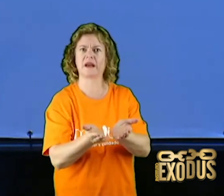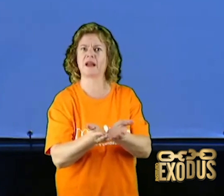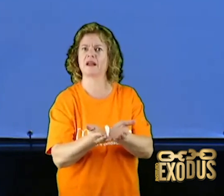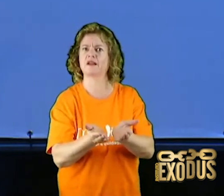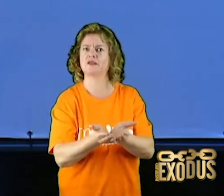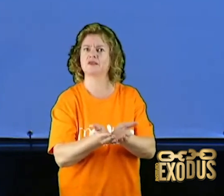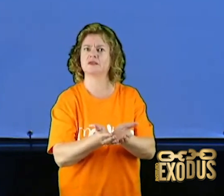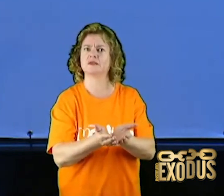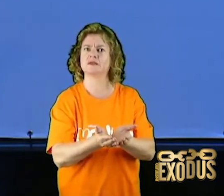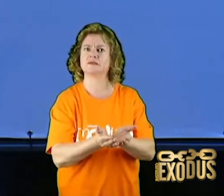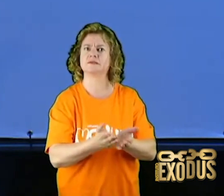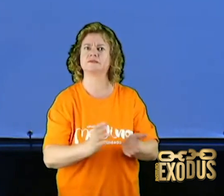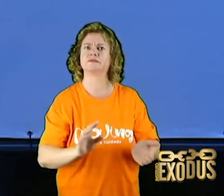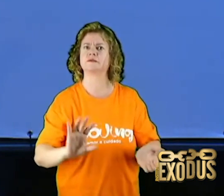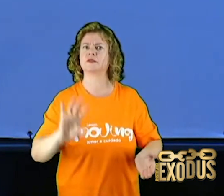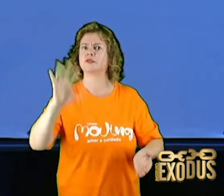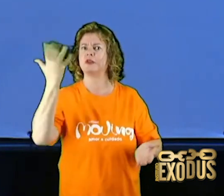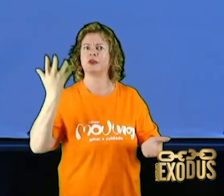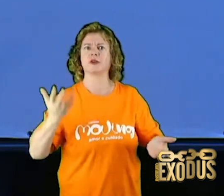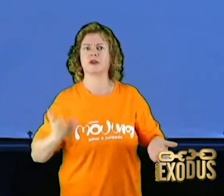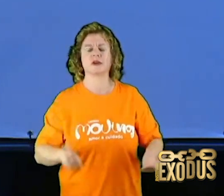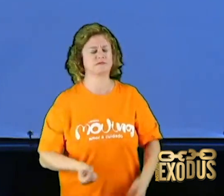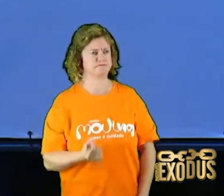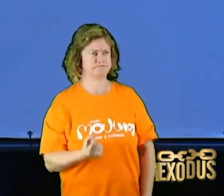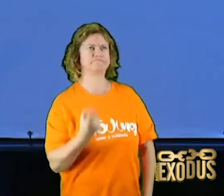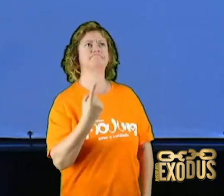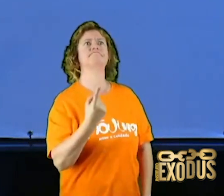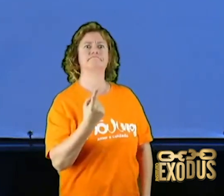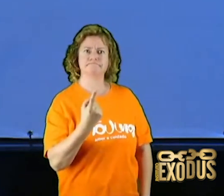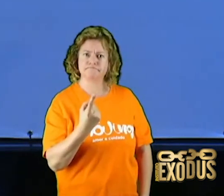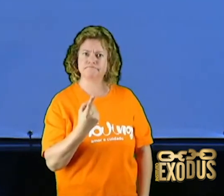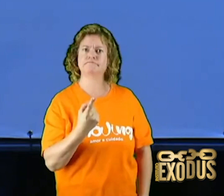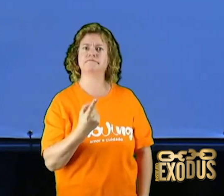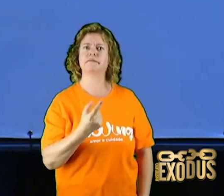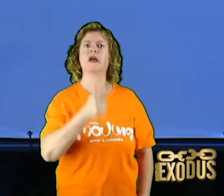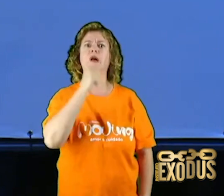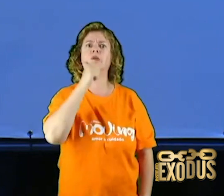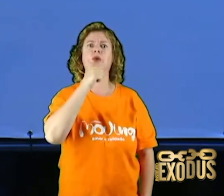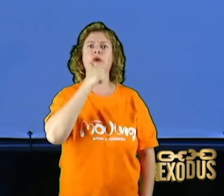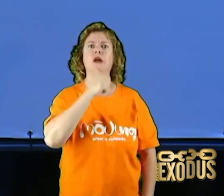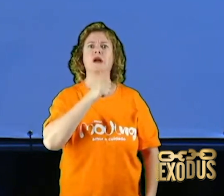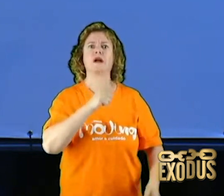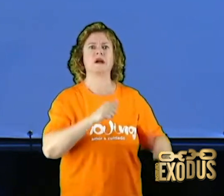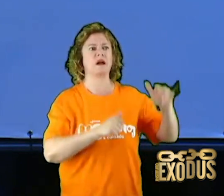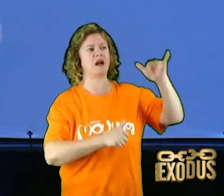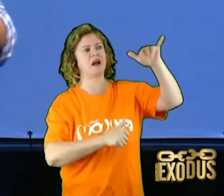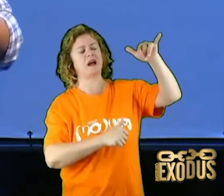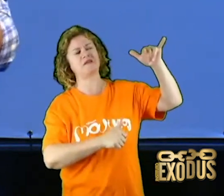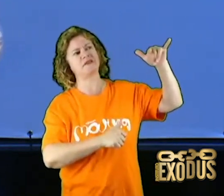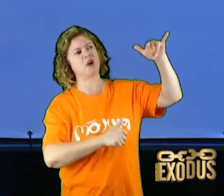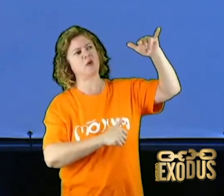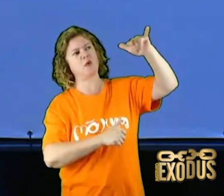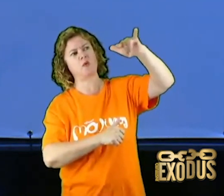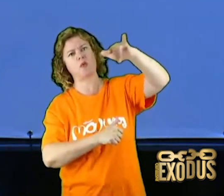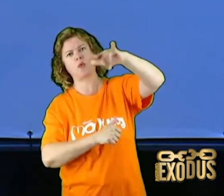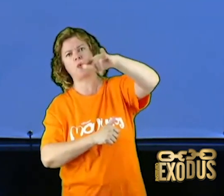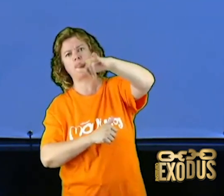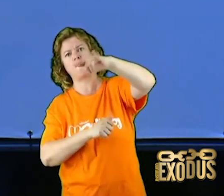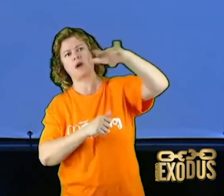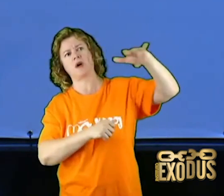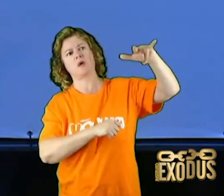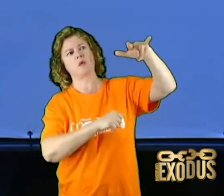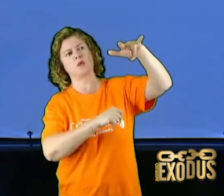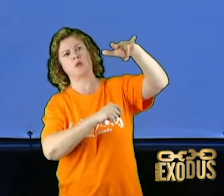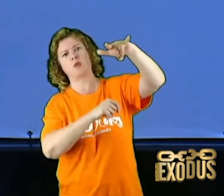uma situação muito bizarra, e sobreviveu. Então isso é, caiu do avião